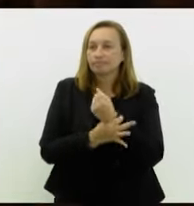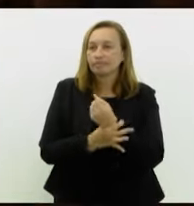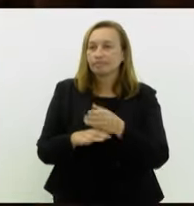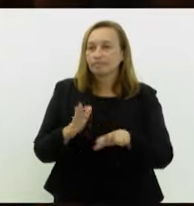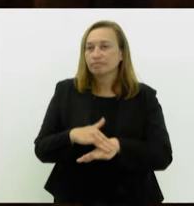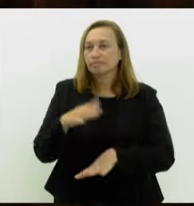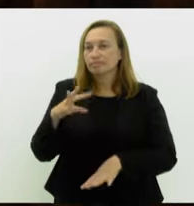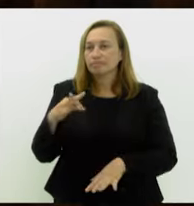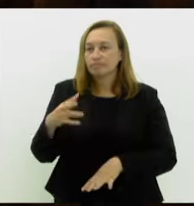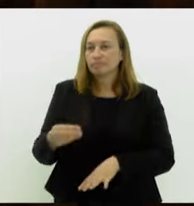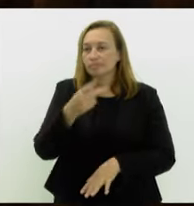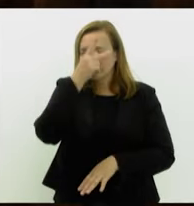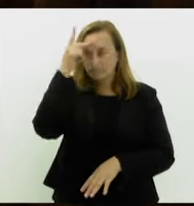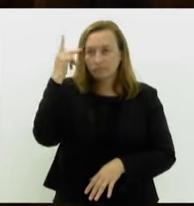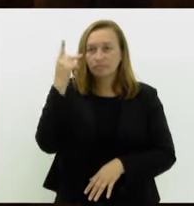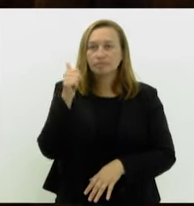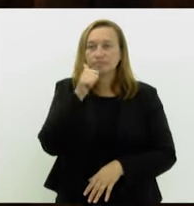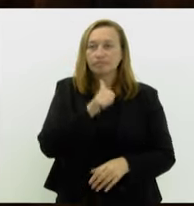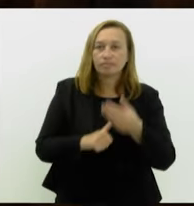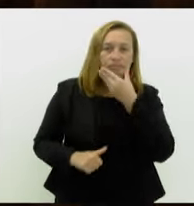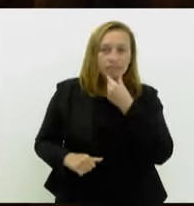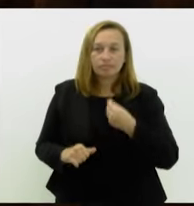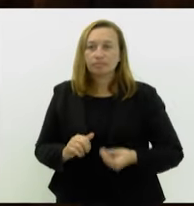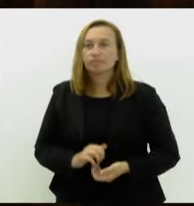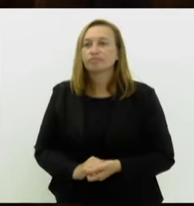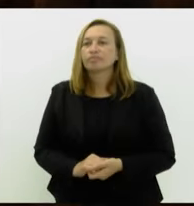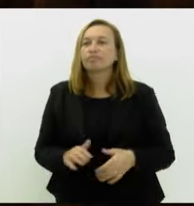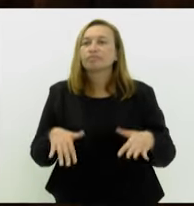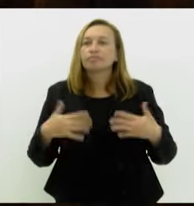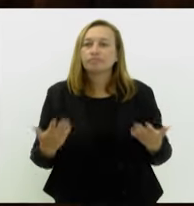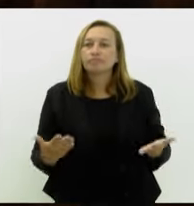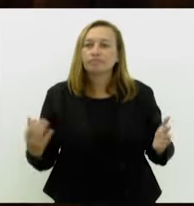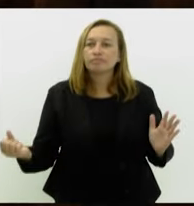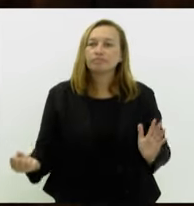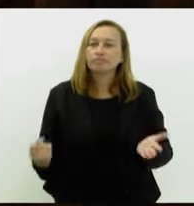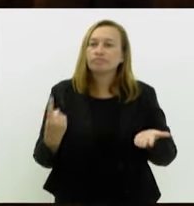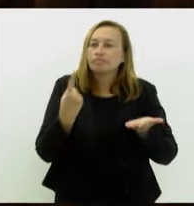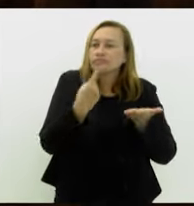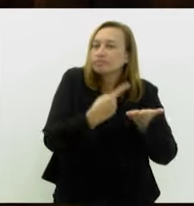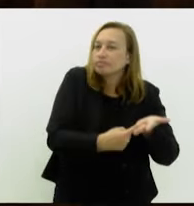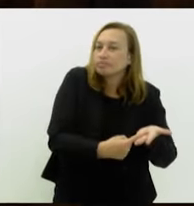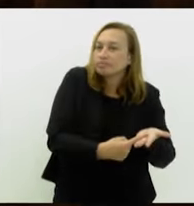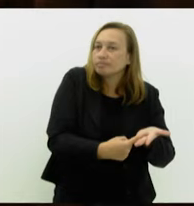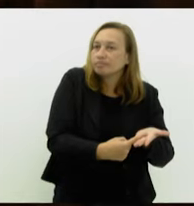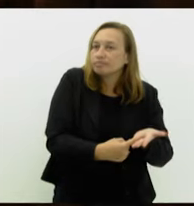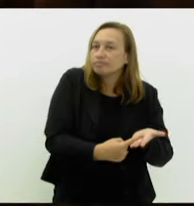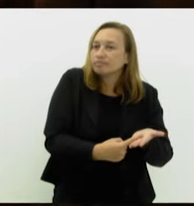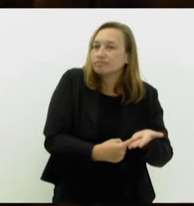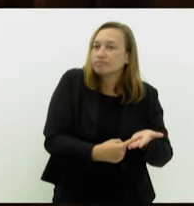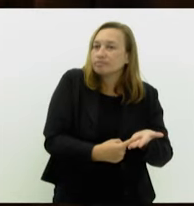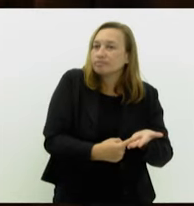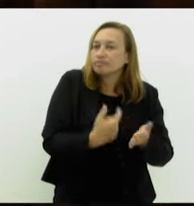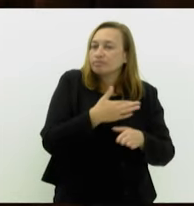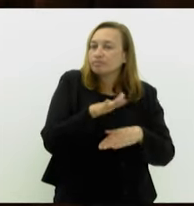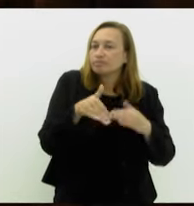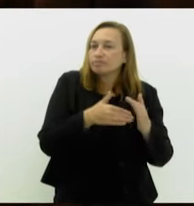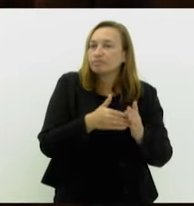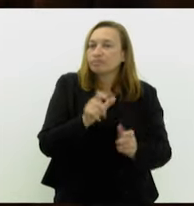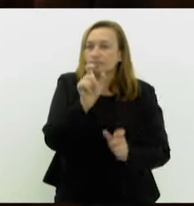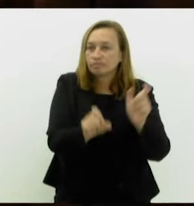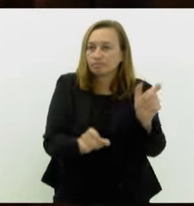todas as pessoas homens e mulheres então o pacto deve ser de todas as